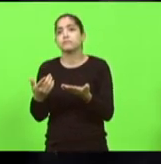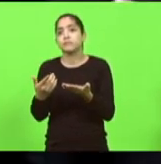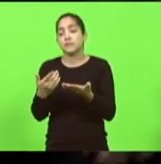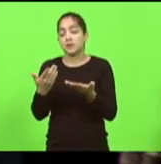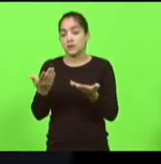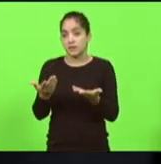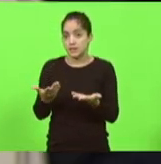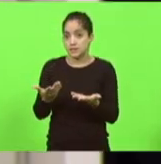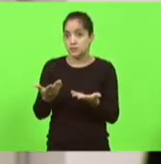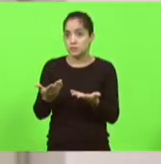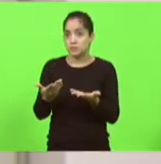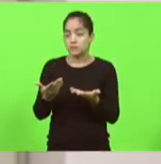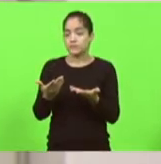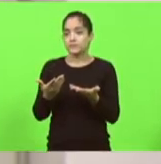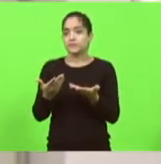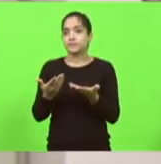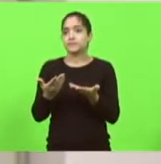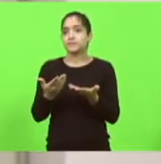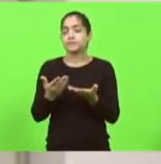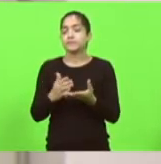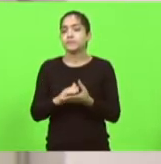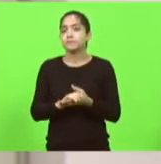isso acaba, né,